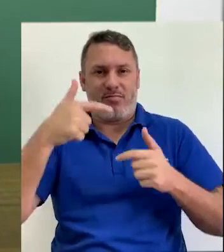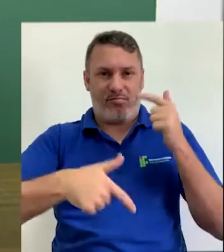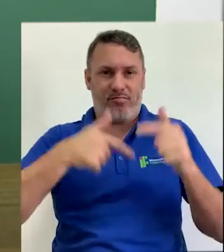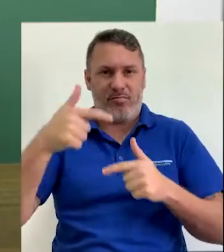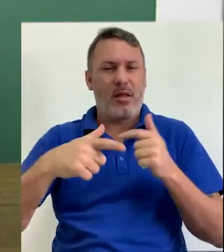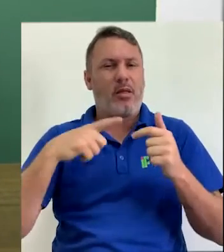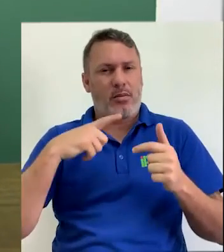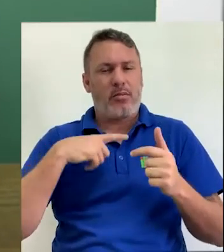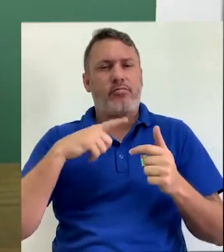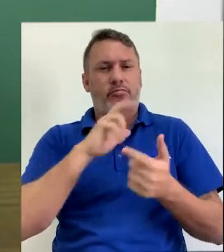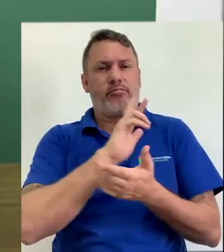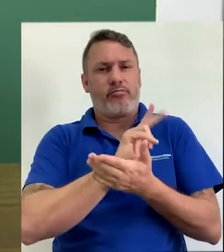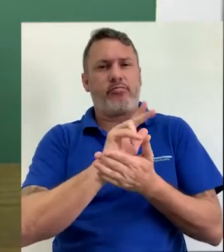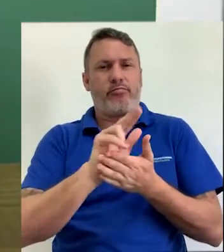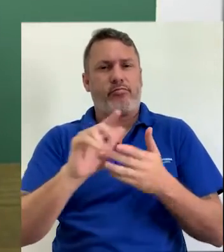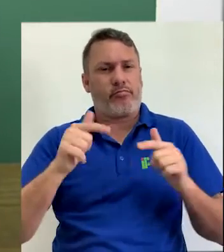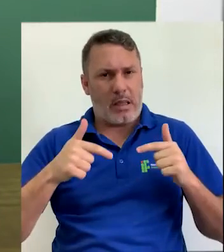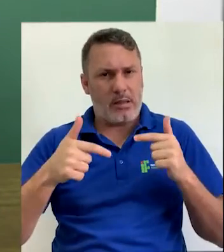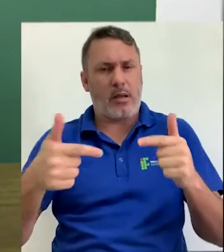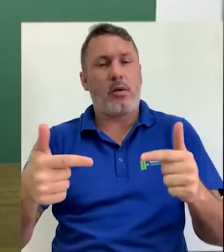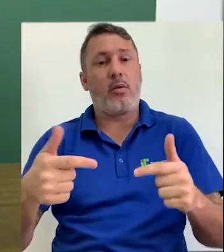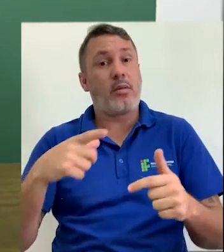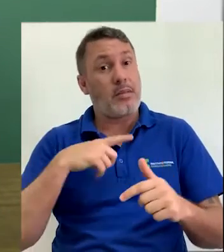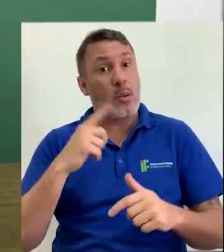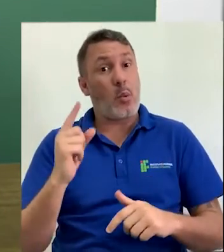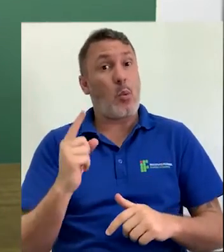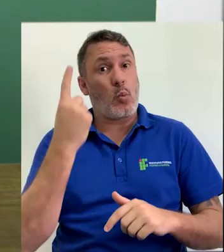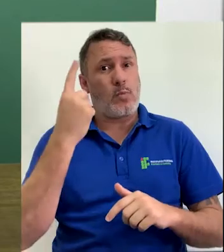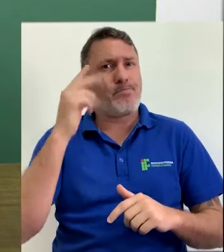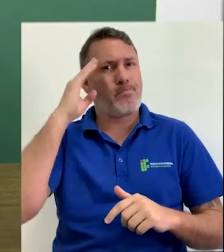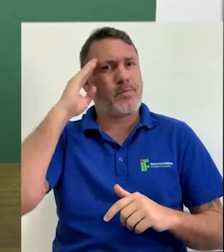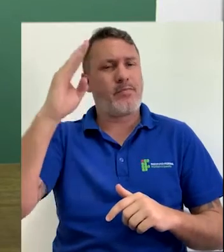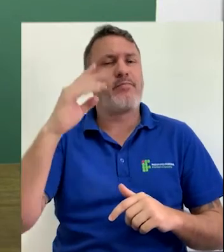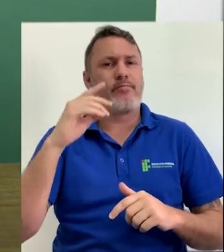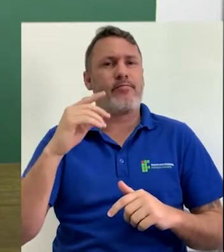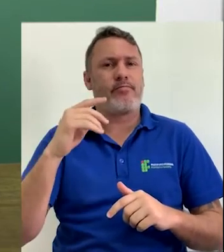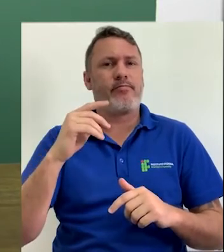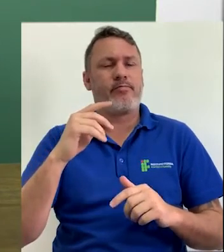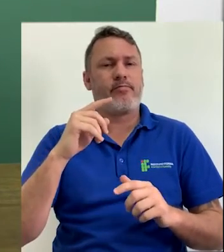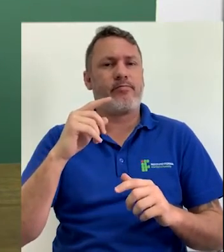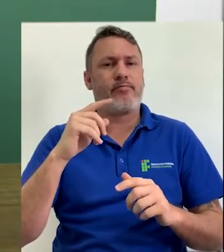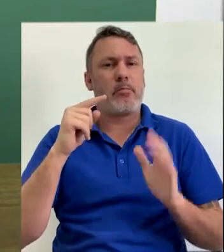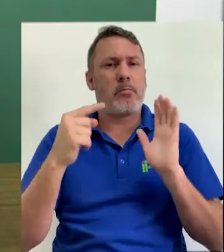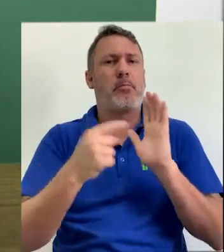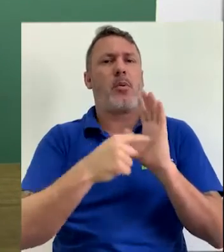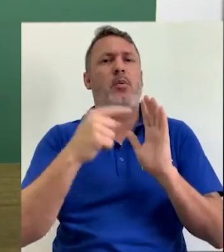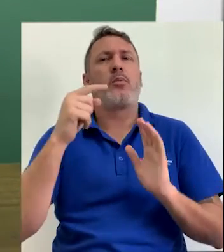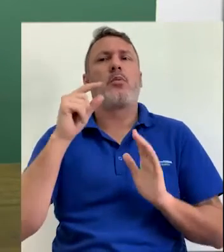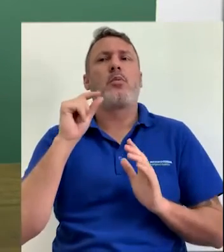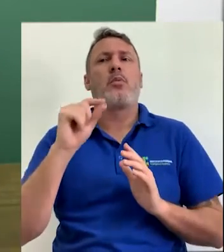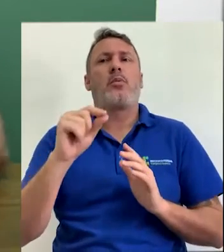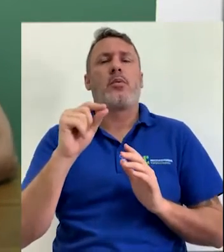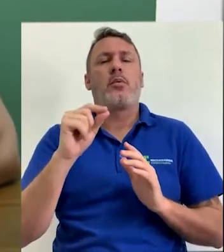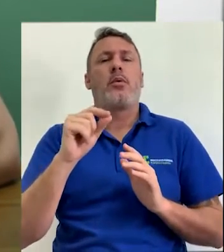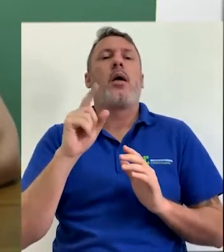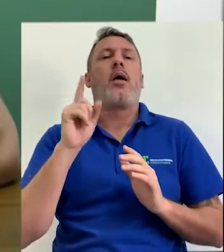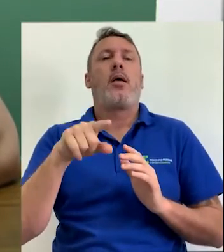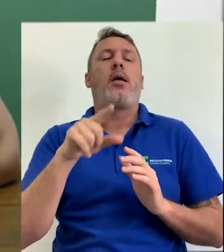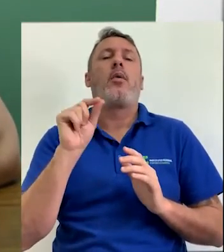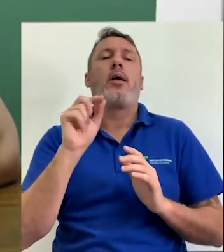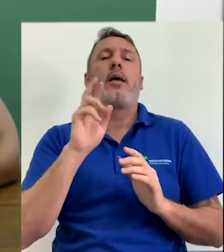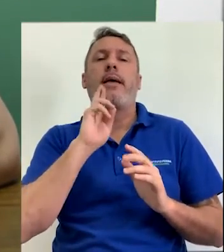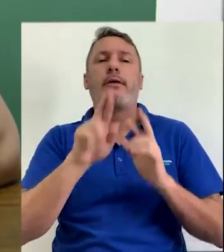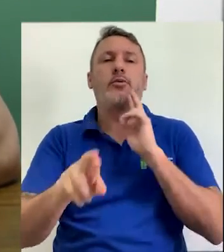uma primordial que nós consideramos é a quantificação de